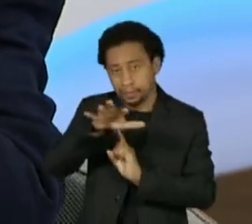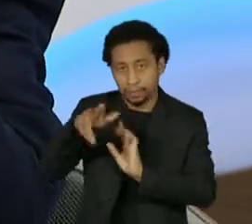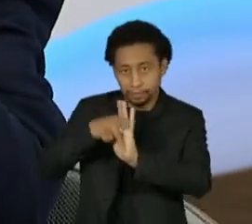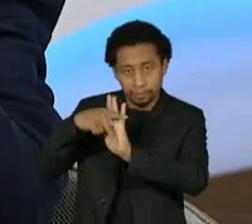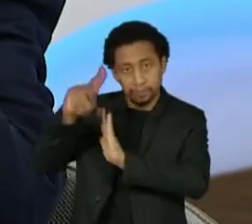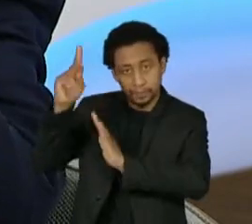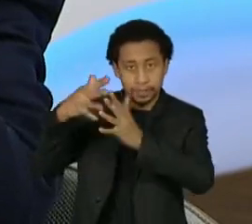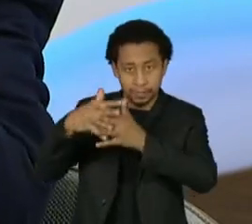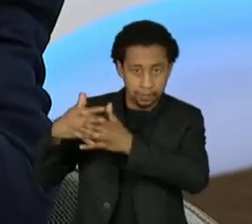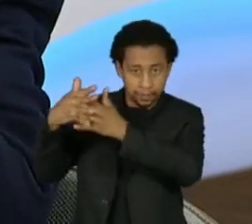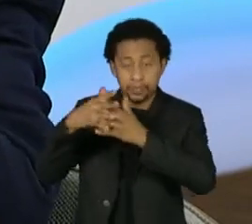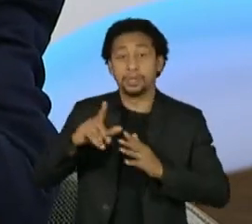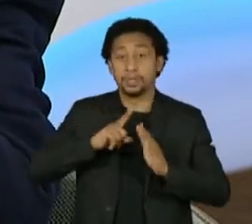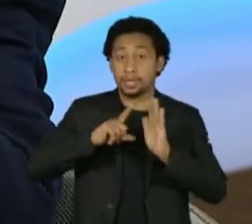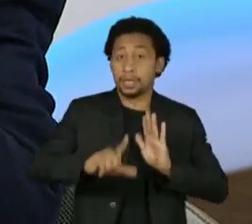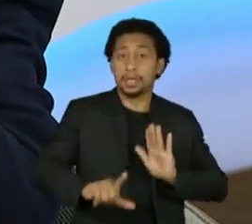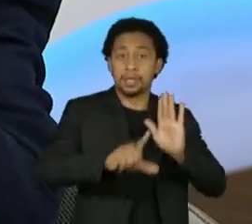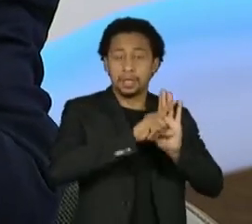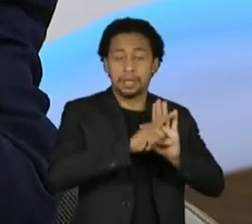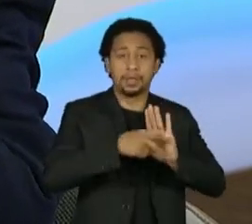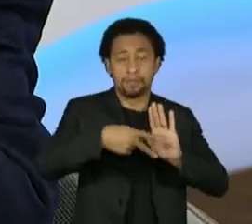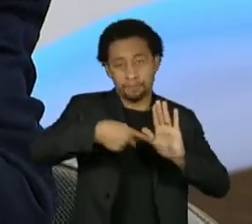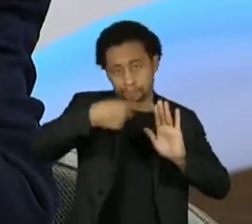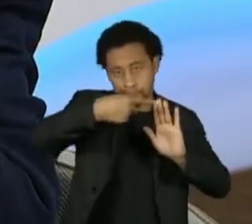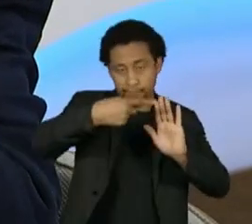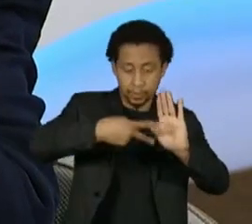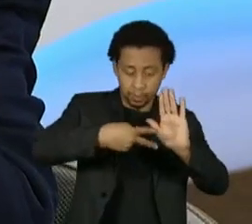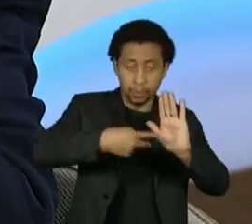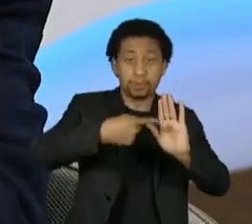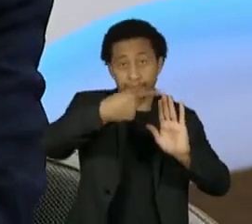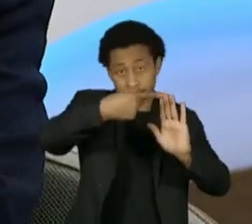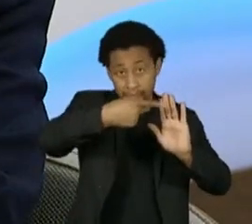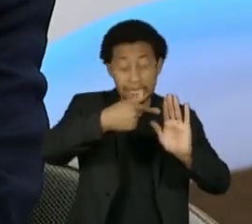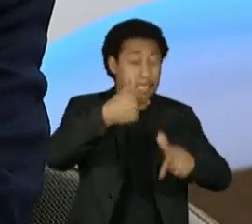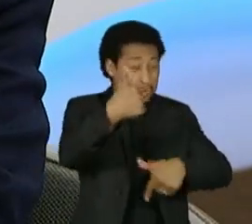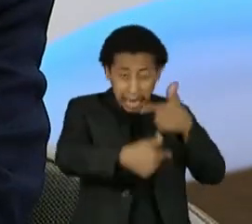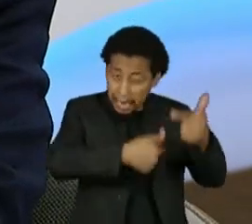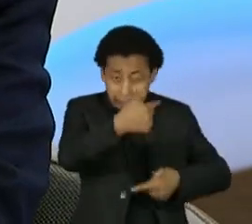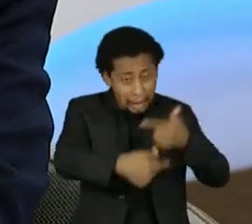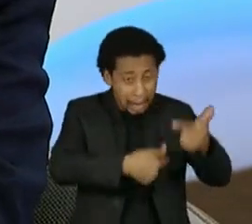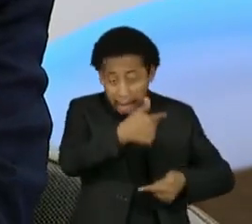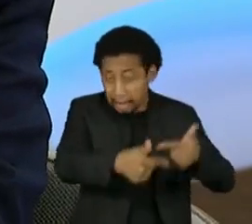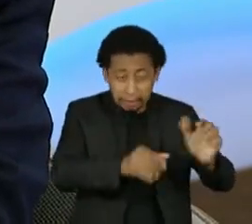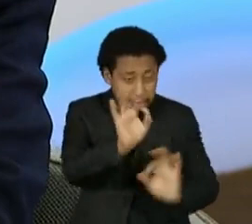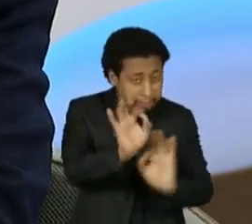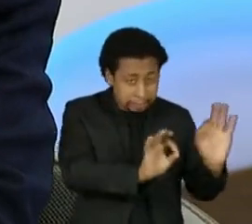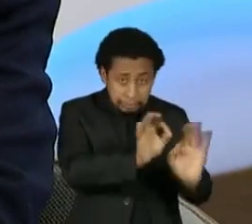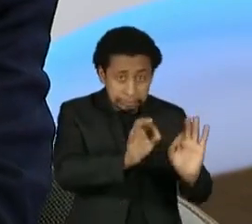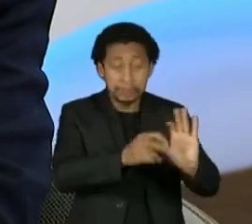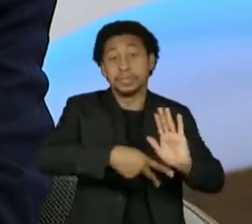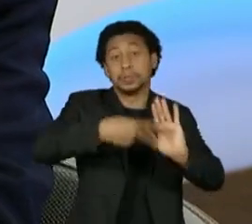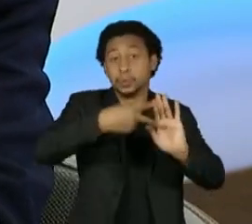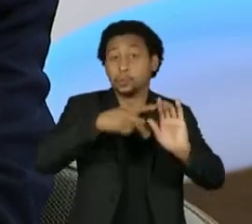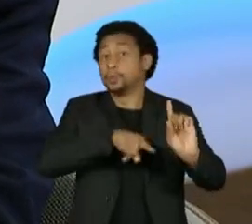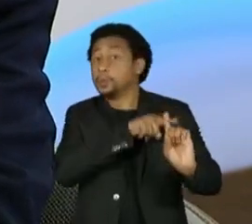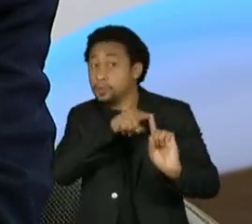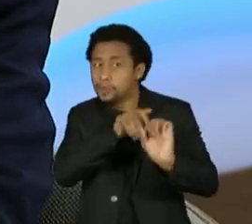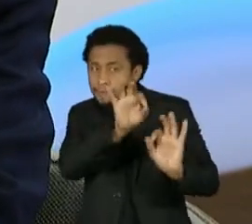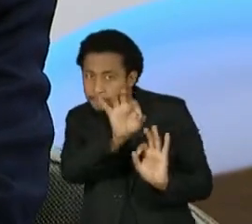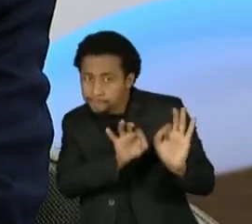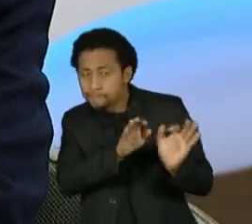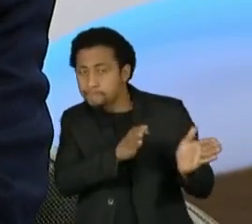dois mandatos maximizar um emprego e mantém a inflação na meta com o tempo já